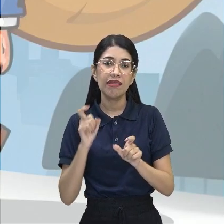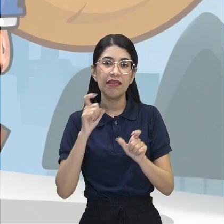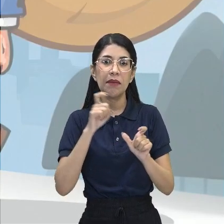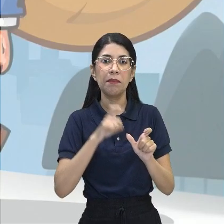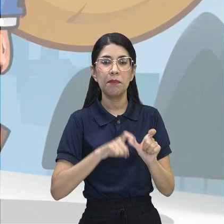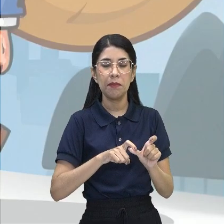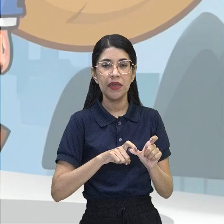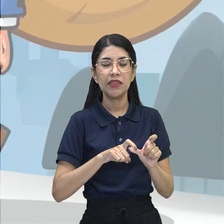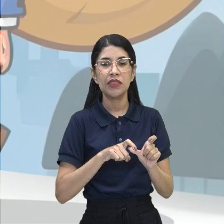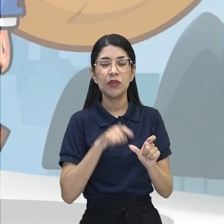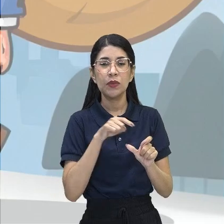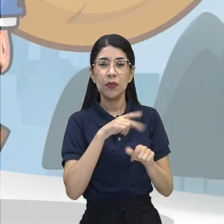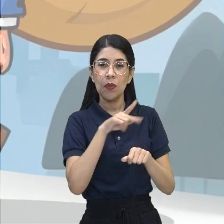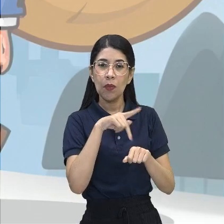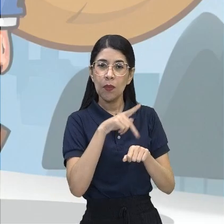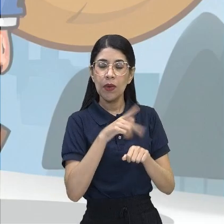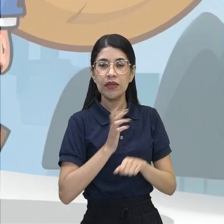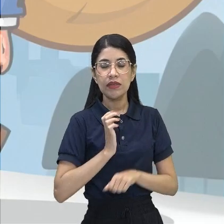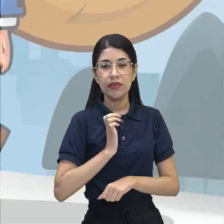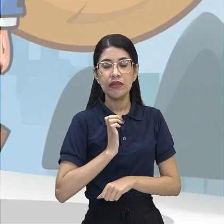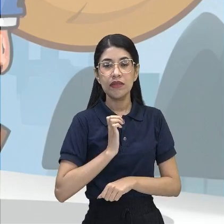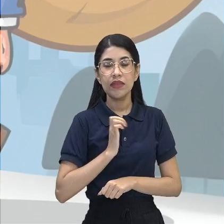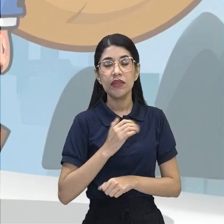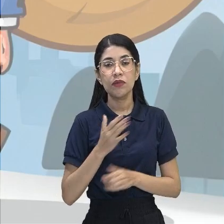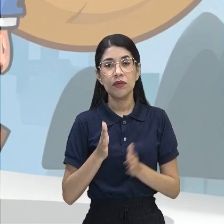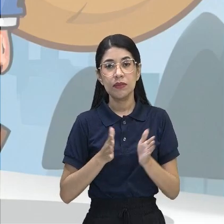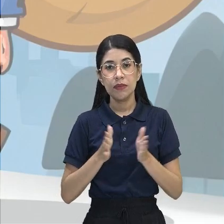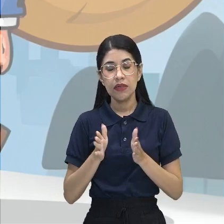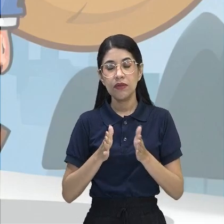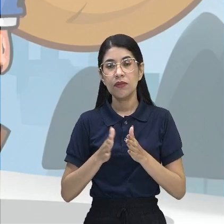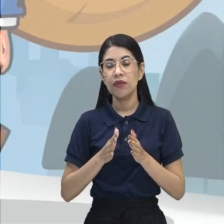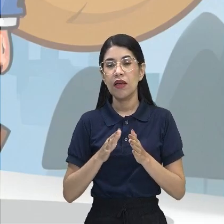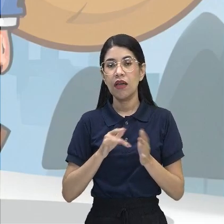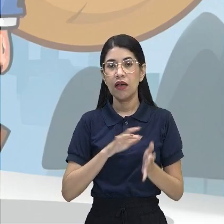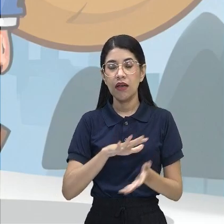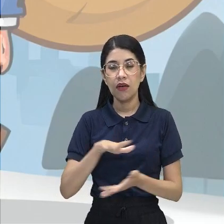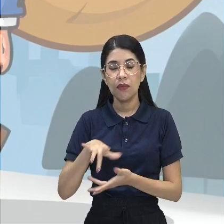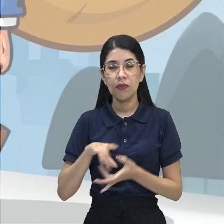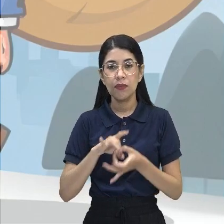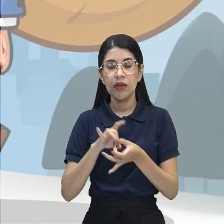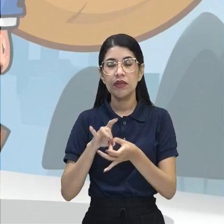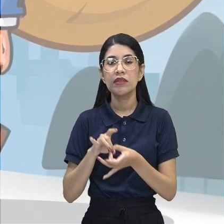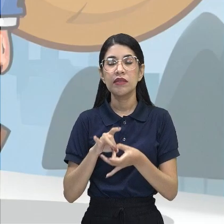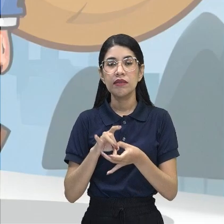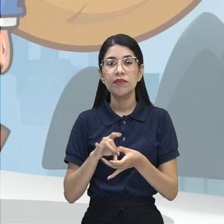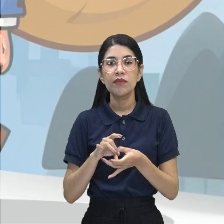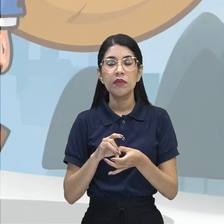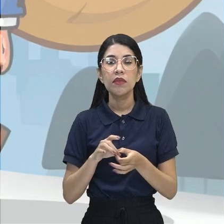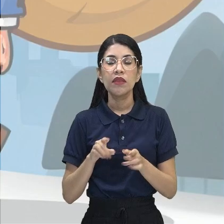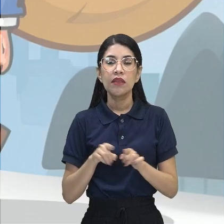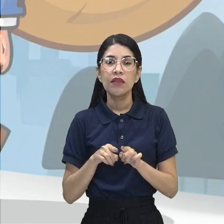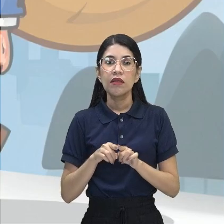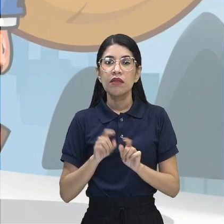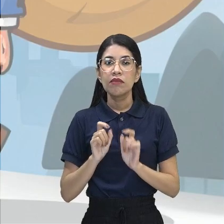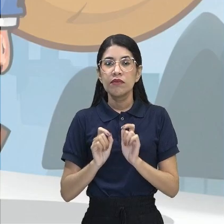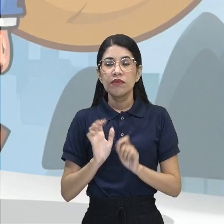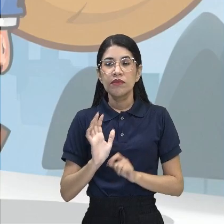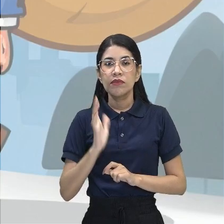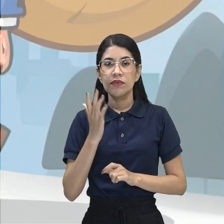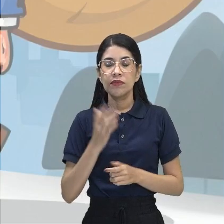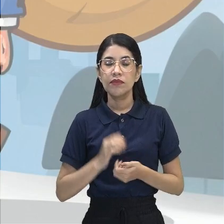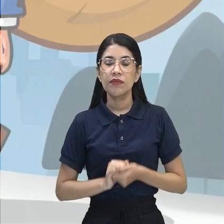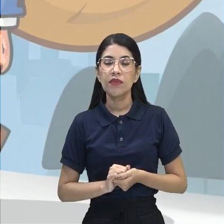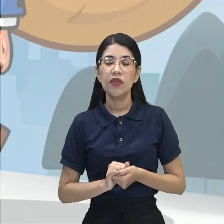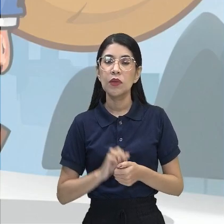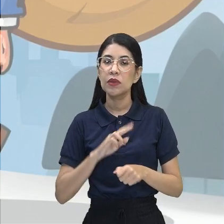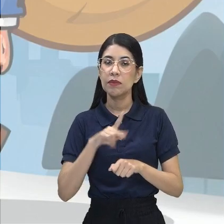países ricos. Então, durante esse processo de globalização, durante a intensificação do processo de globalização, os